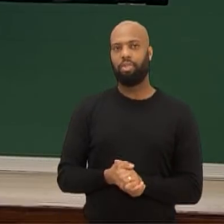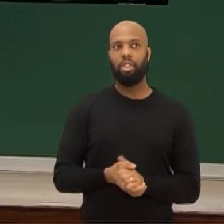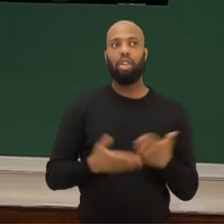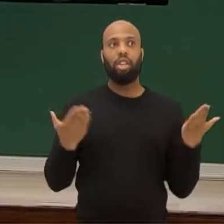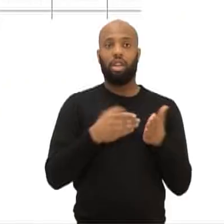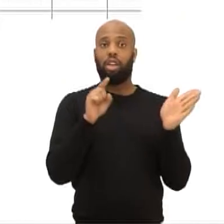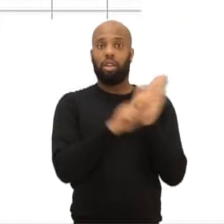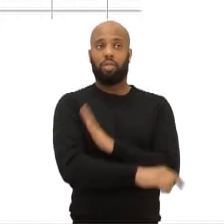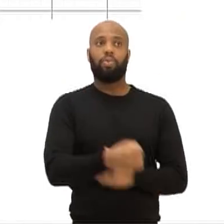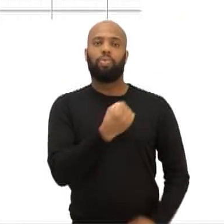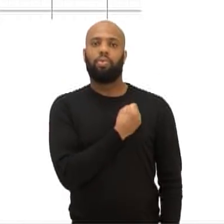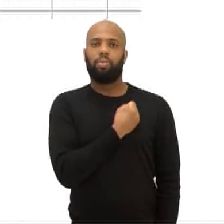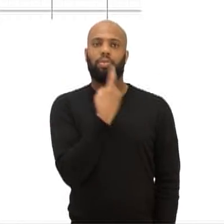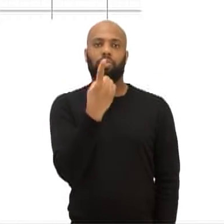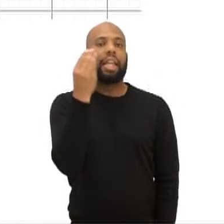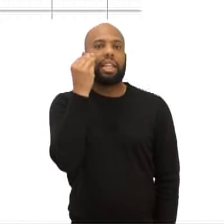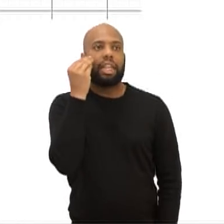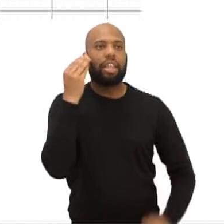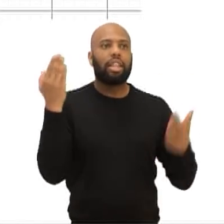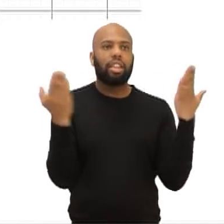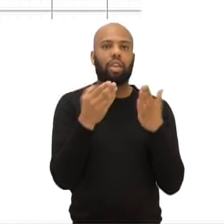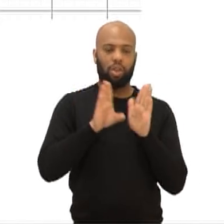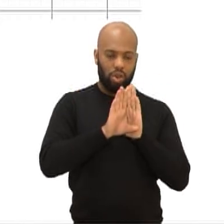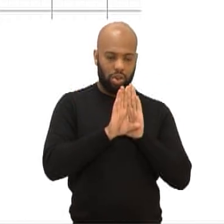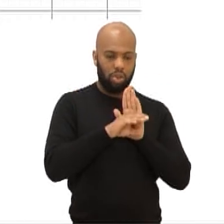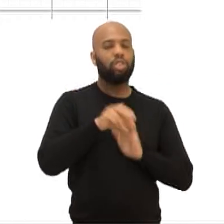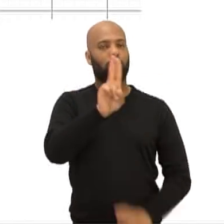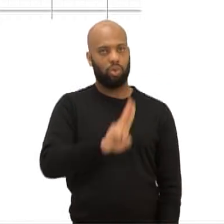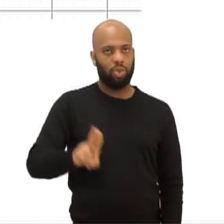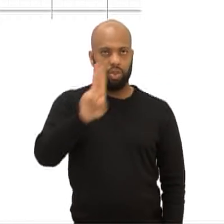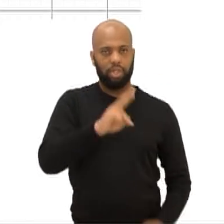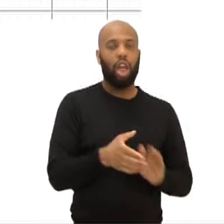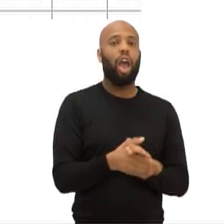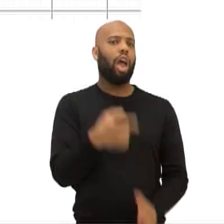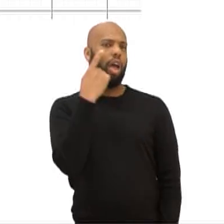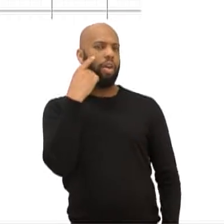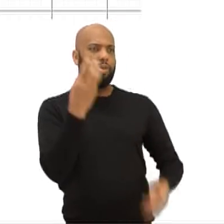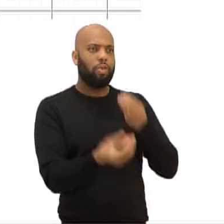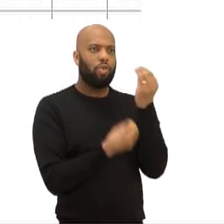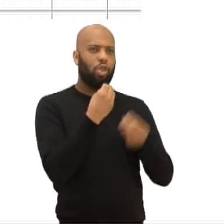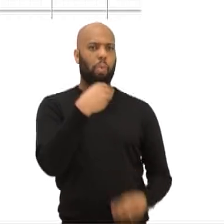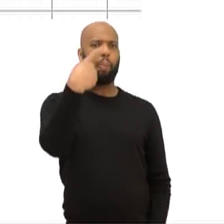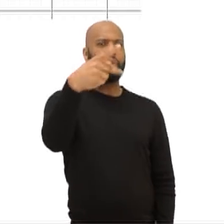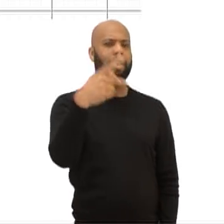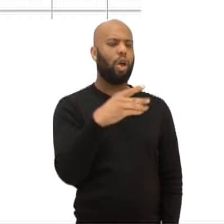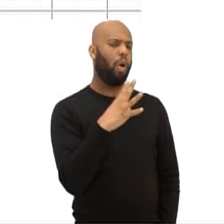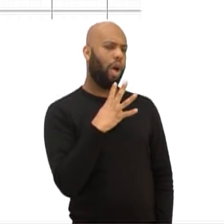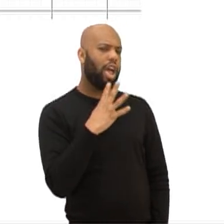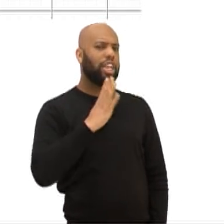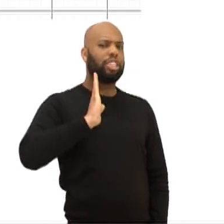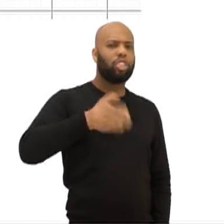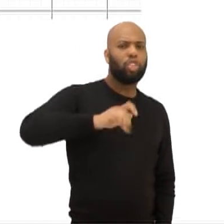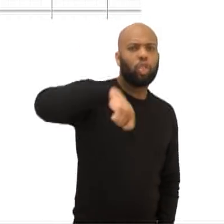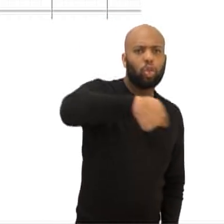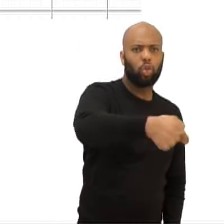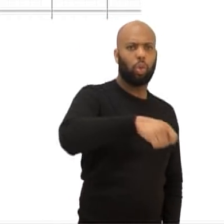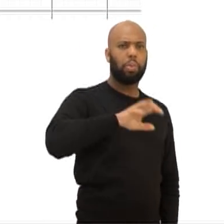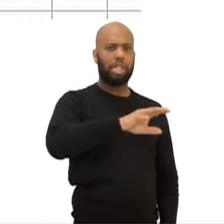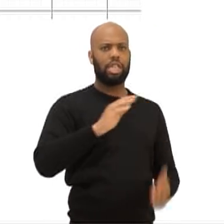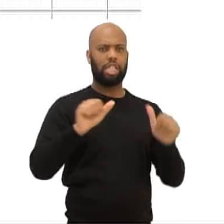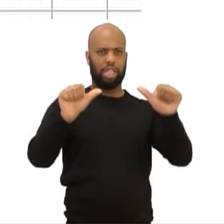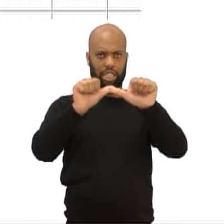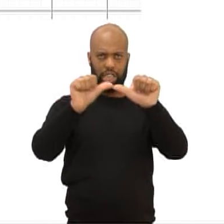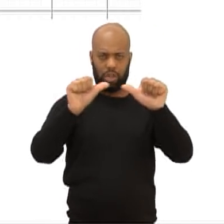No exercício 1, nós vamos tentar agora esse conceito. Vamos ver como está o seu conhecimento sobre o conceito de